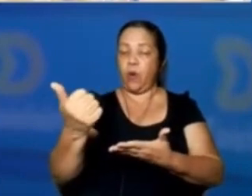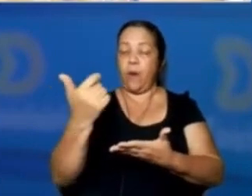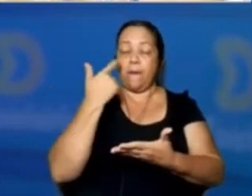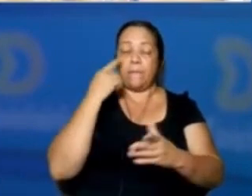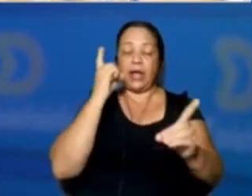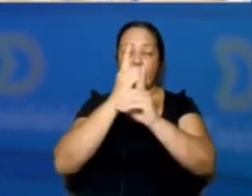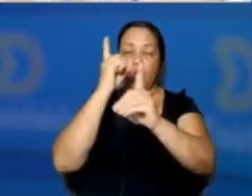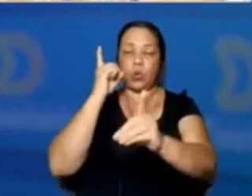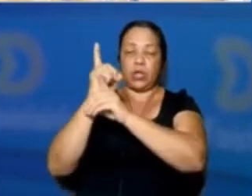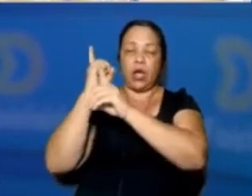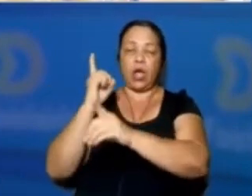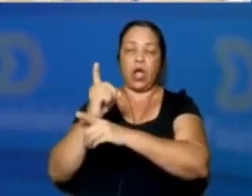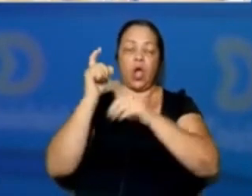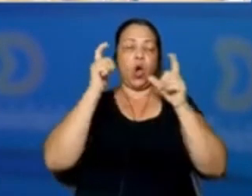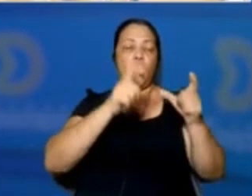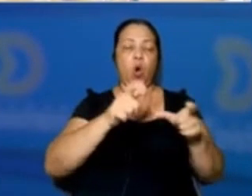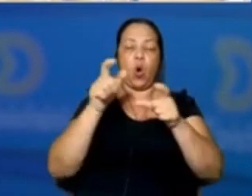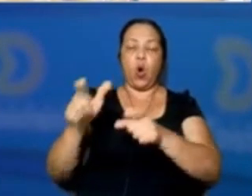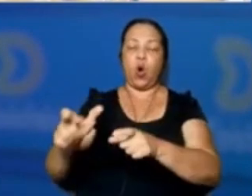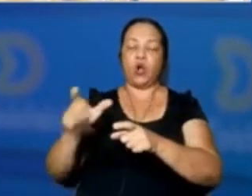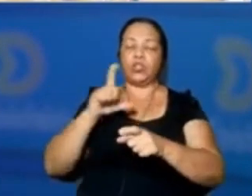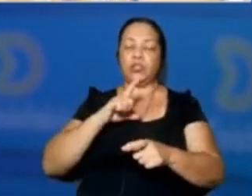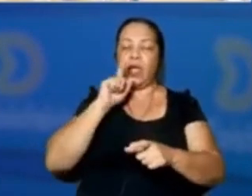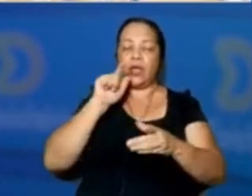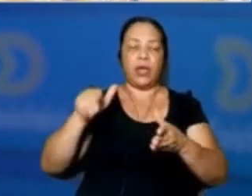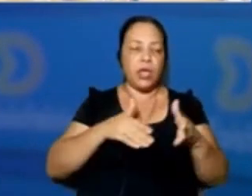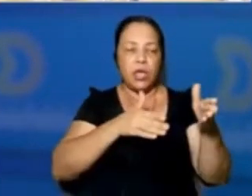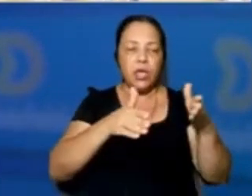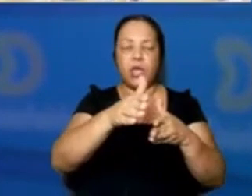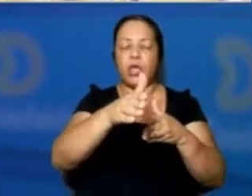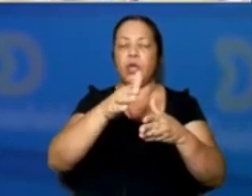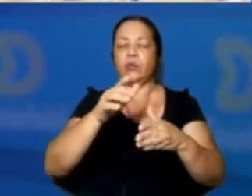Paranoá. Esse trabalho